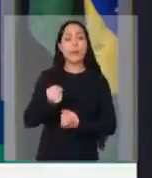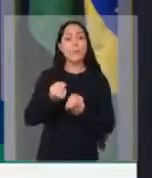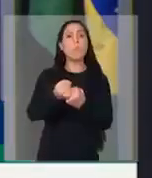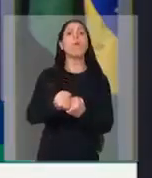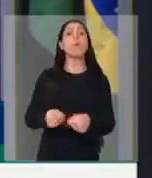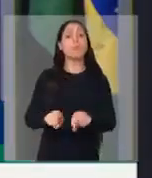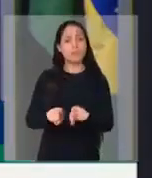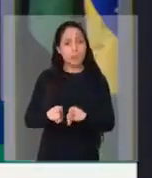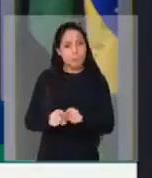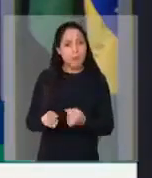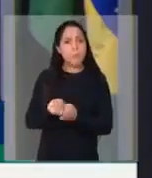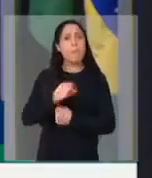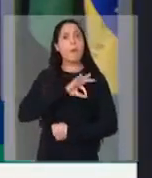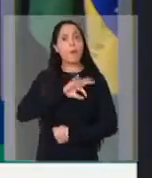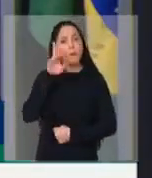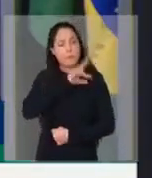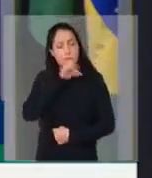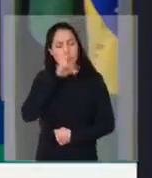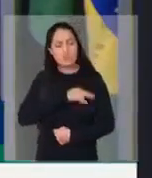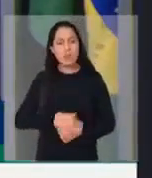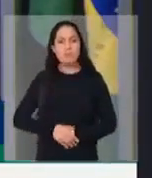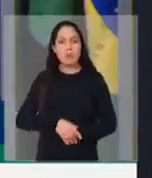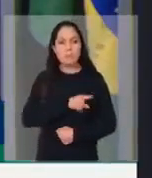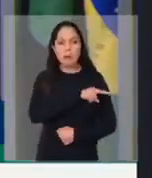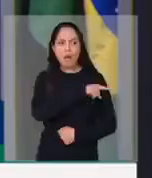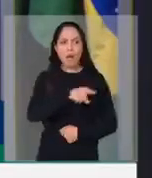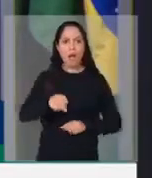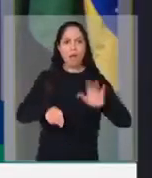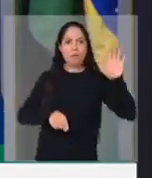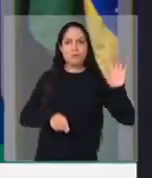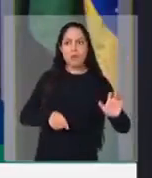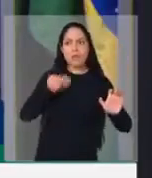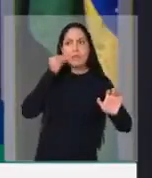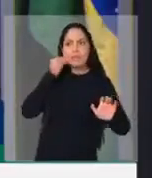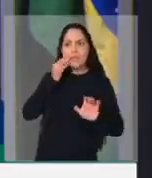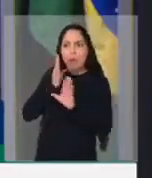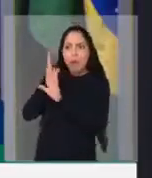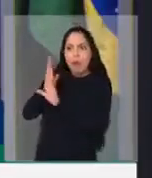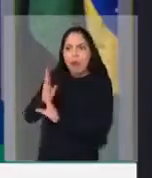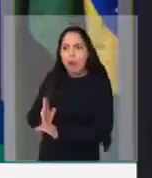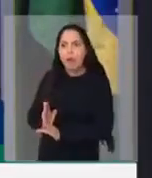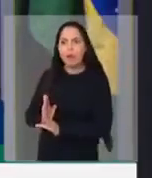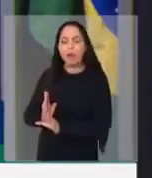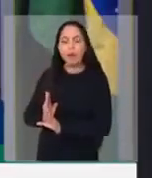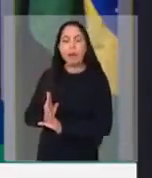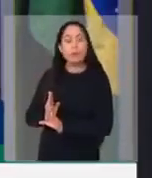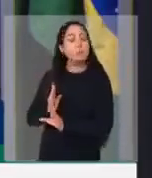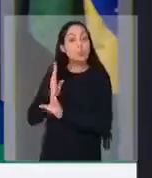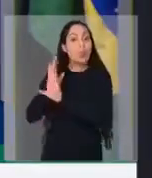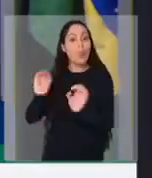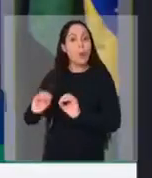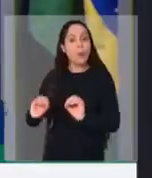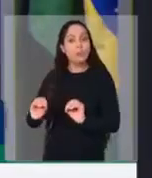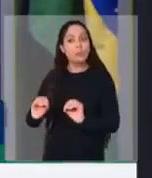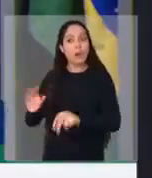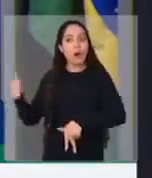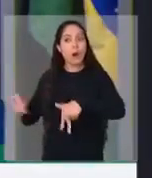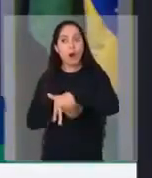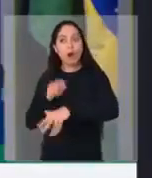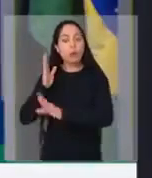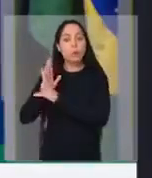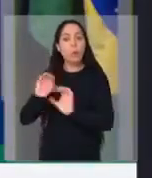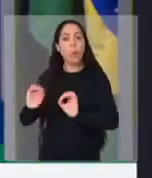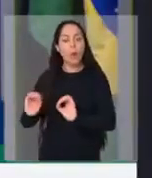não conseguem encontrar nada nem mesmo caso de corrupção criam-se narrativas a todo momento para